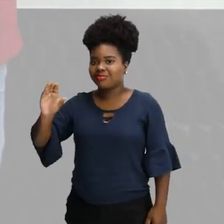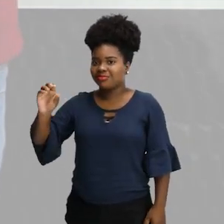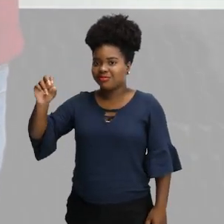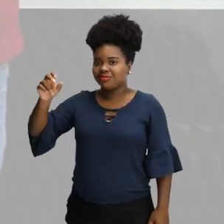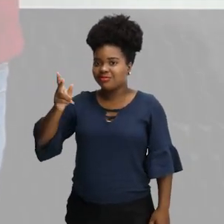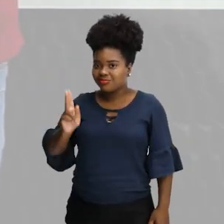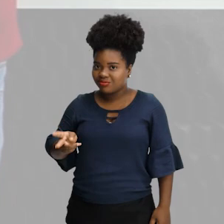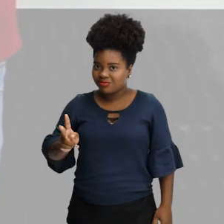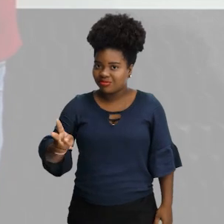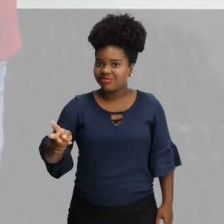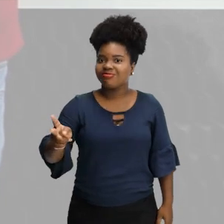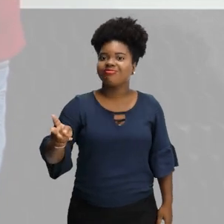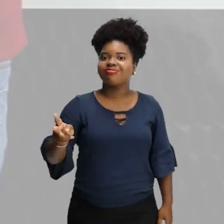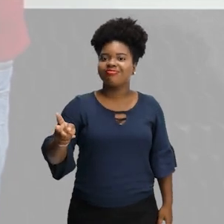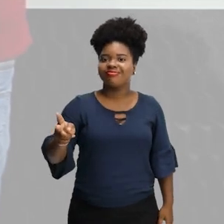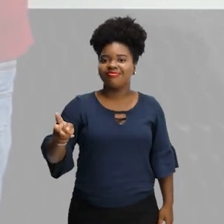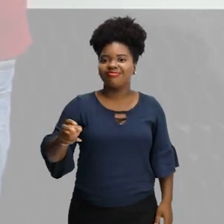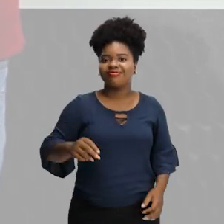contínuas